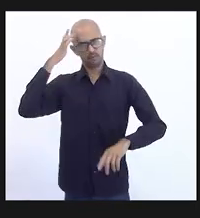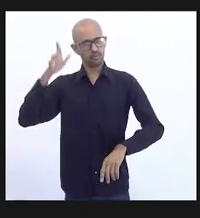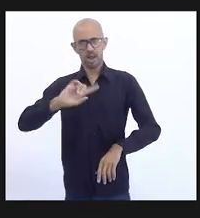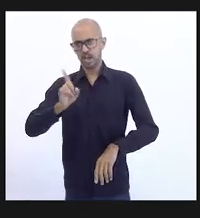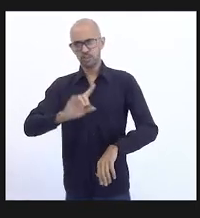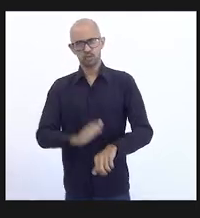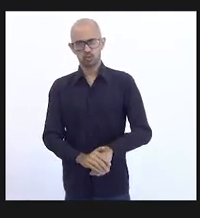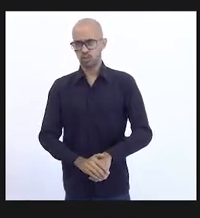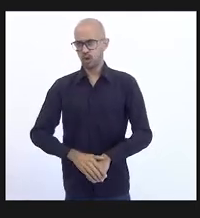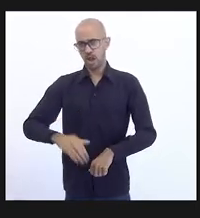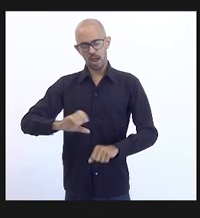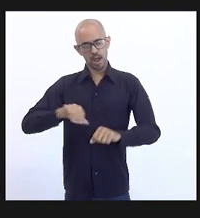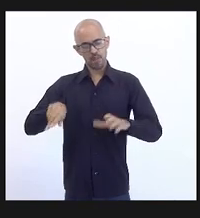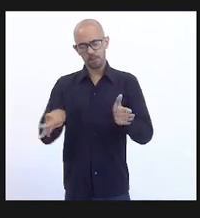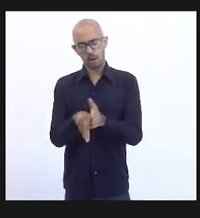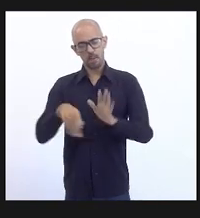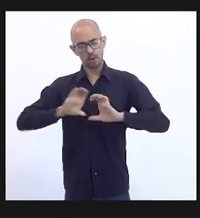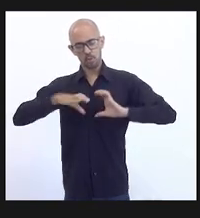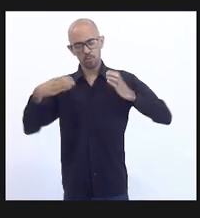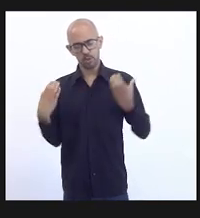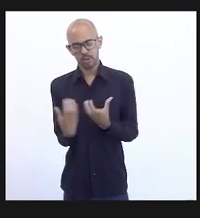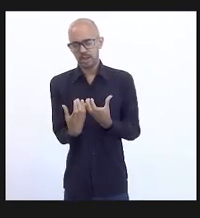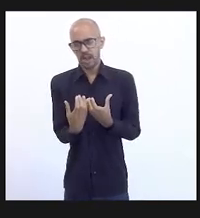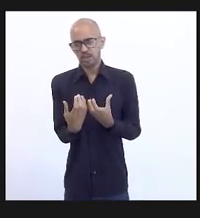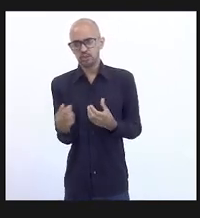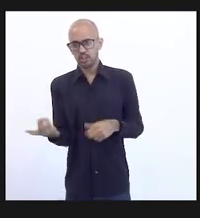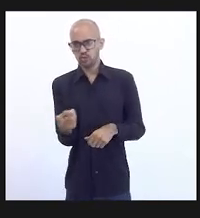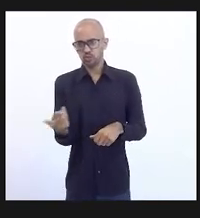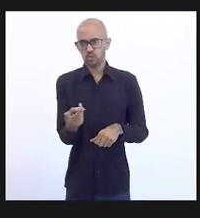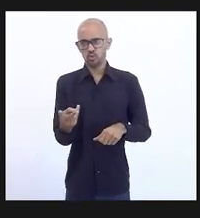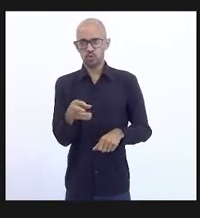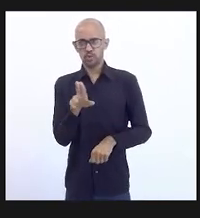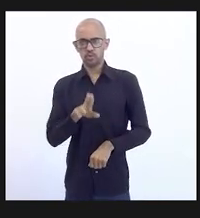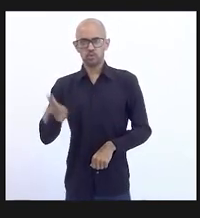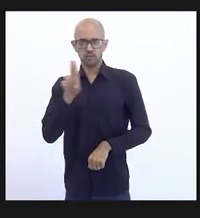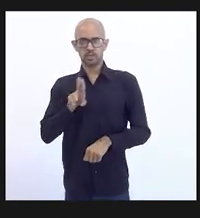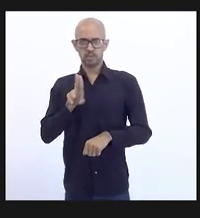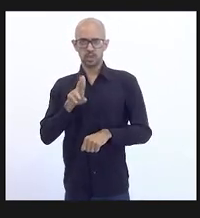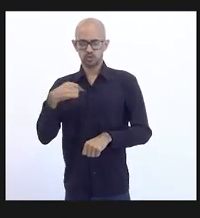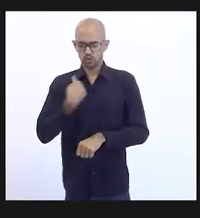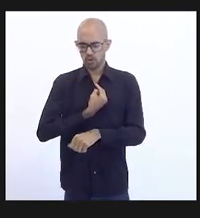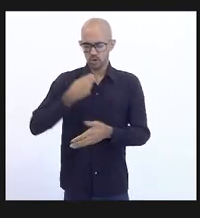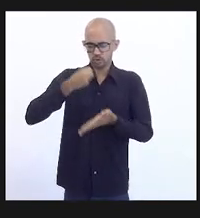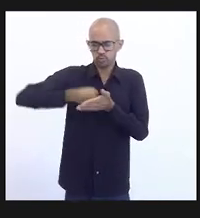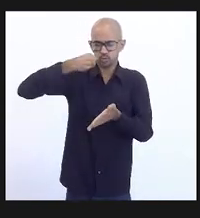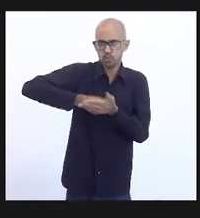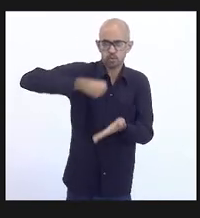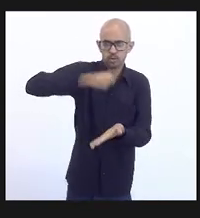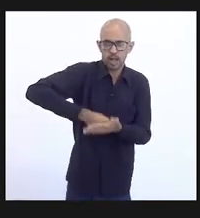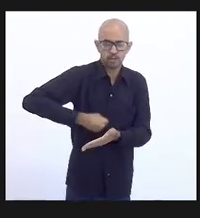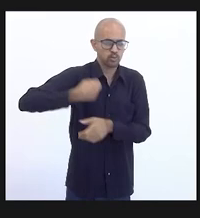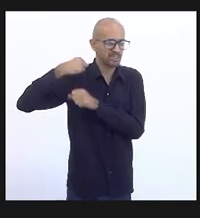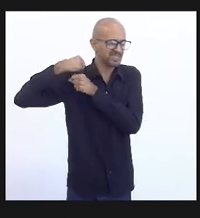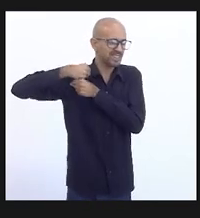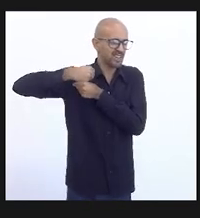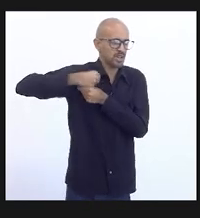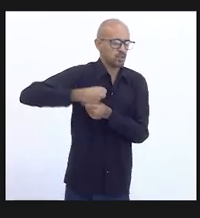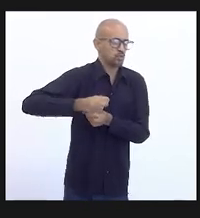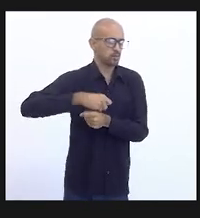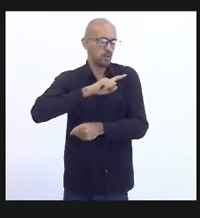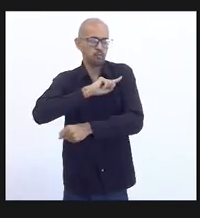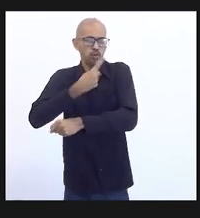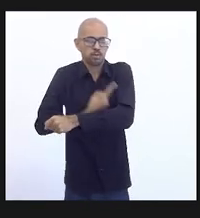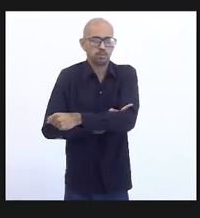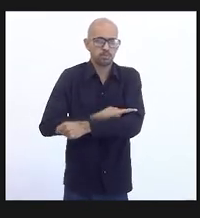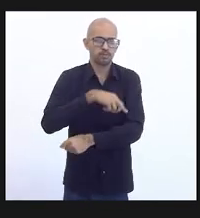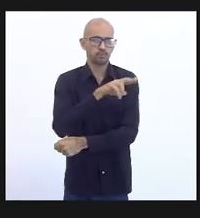para a comunidade da UESO, para a comunidade da UERJ. Nós que temos lutado durante muitos anos pelo fortalecimento